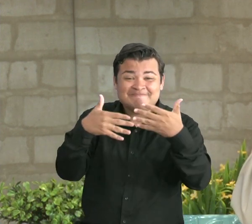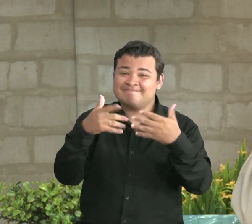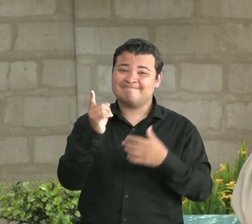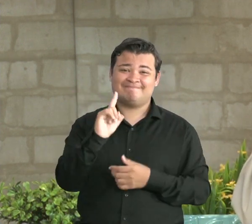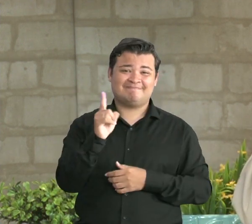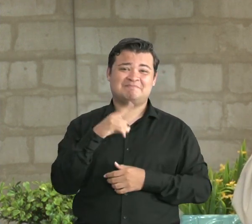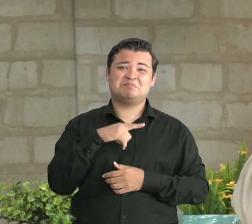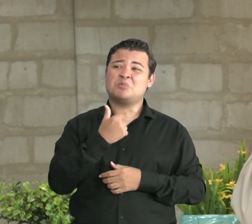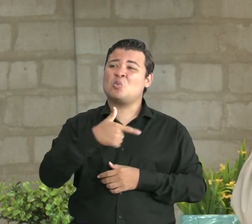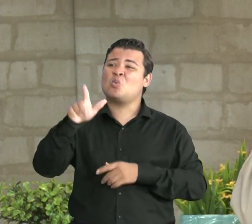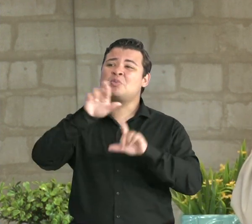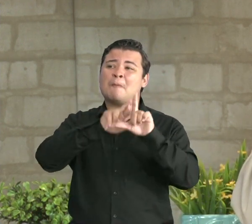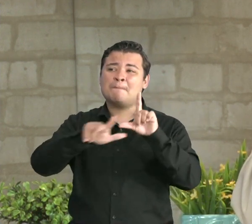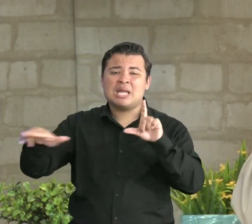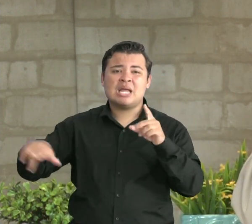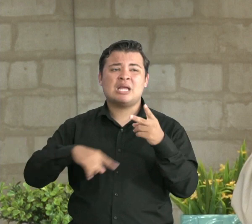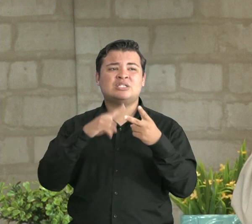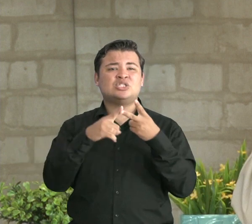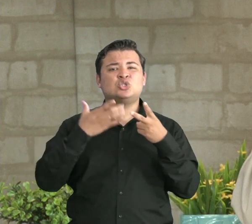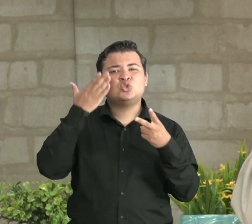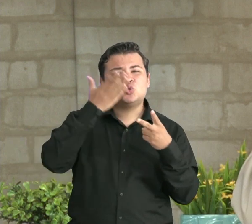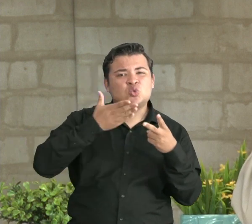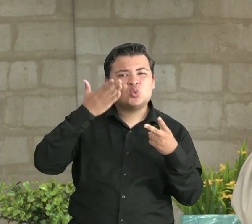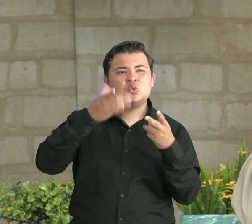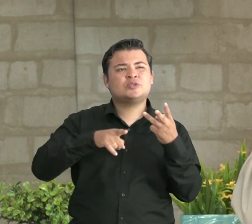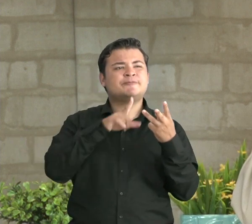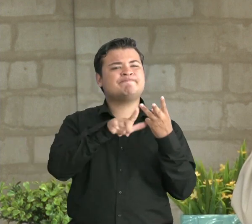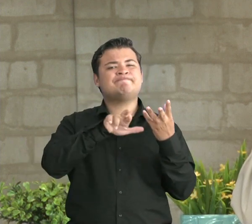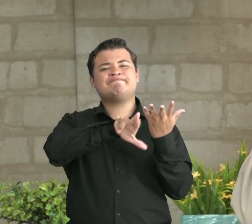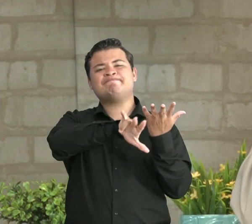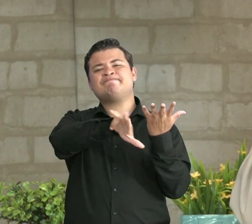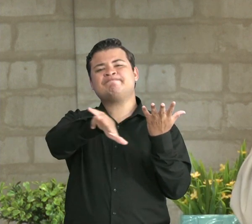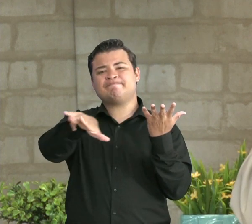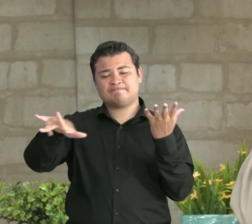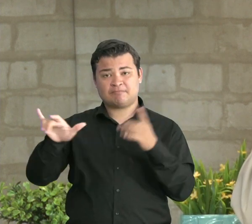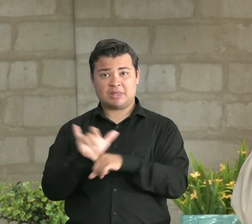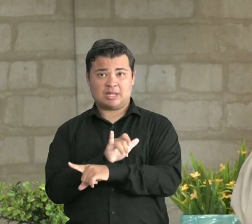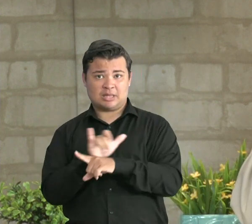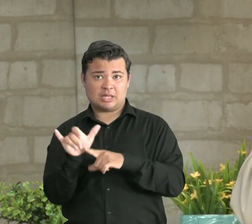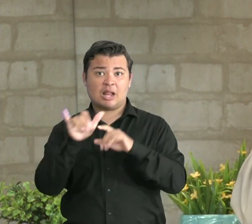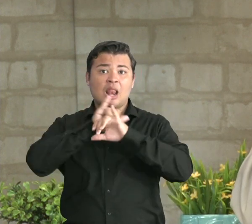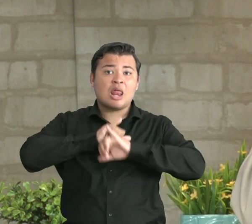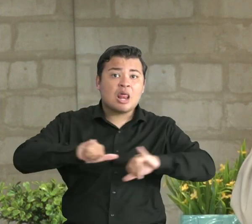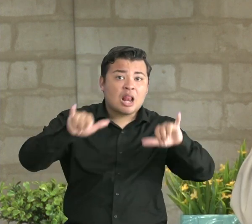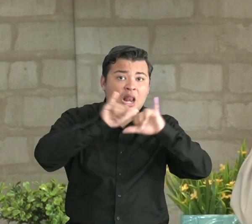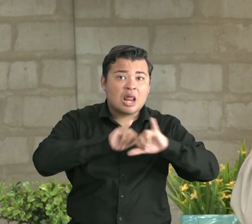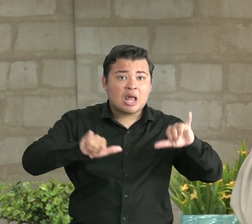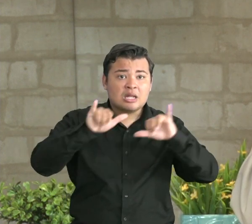a outros discursos e a outros instrumentos, não é, de divulgação